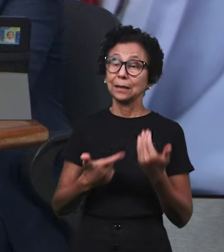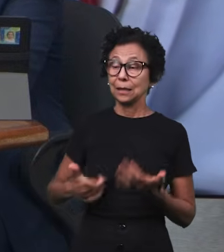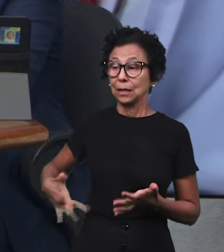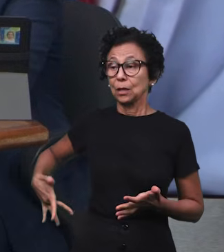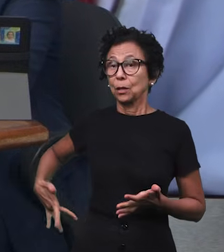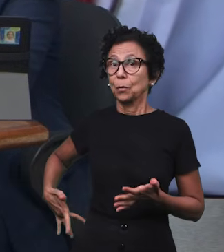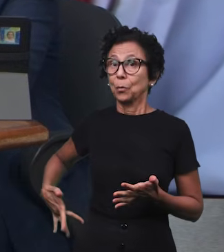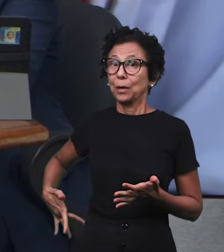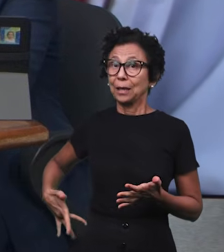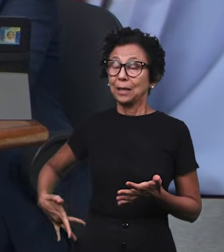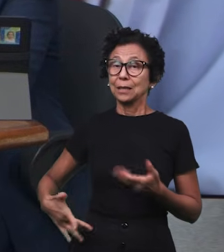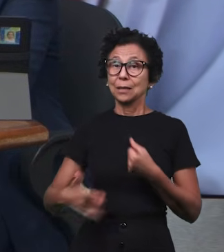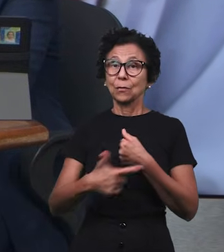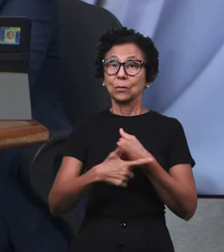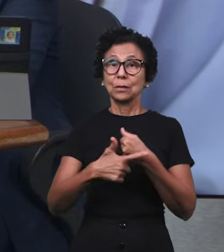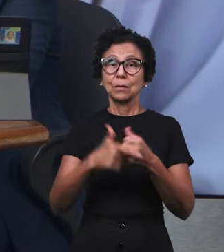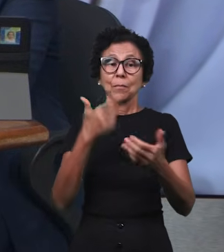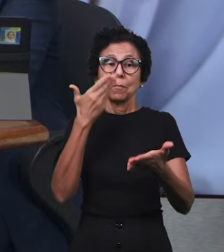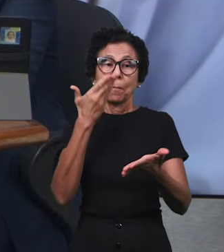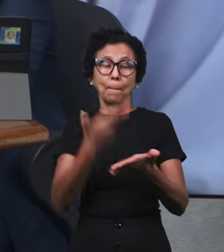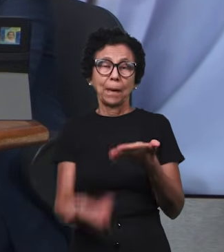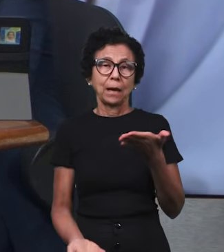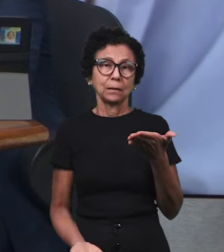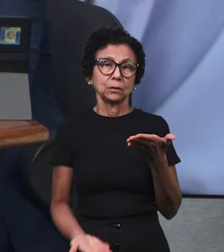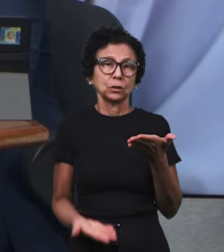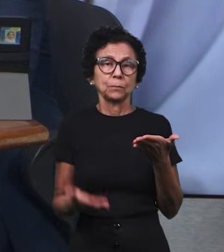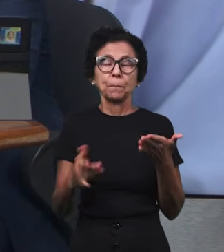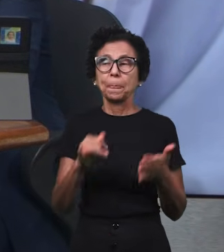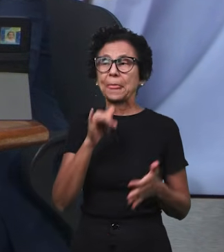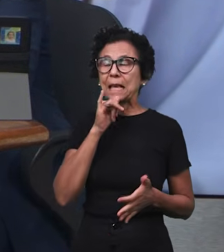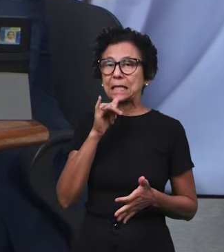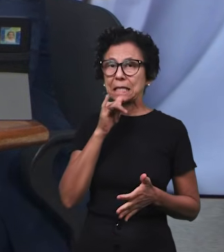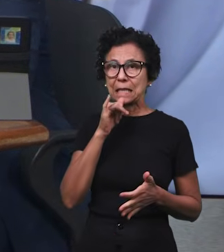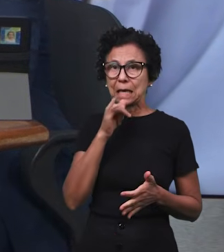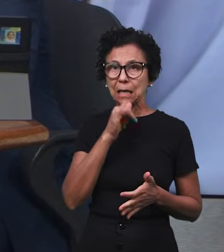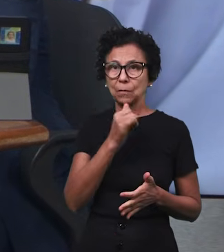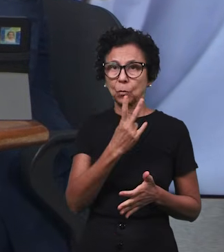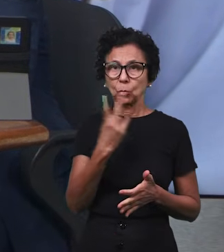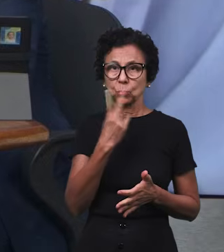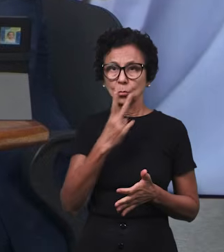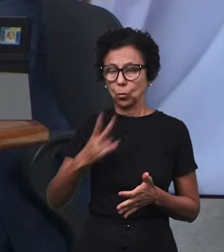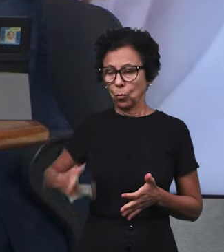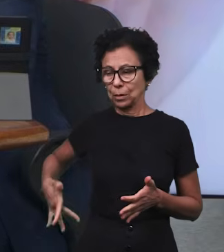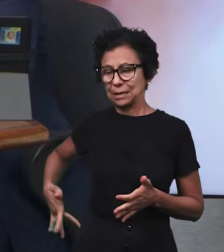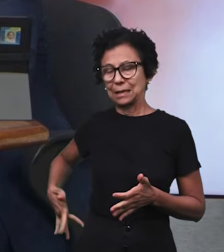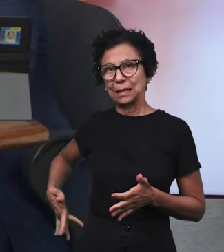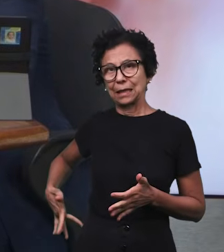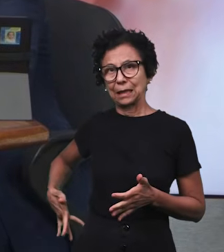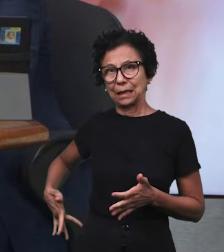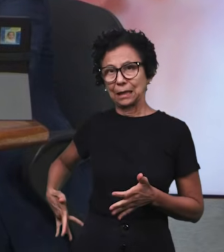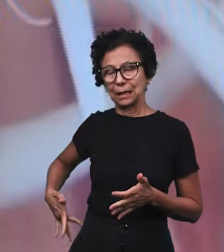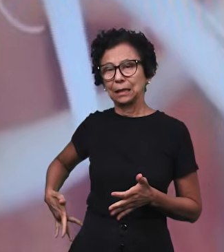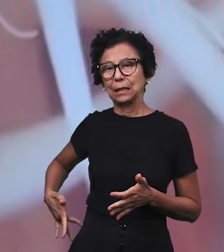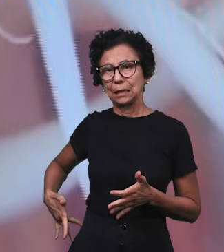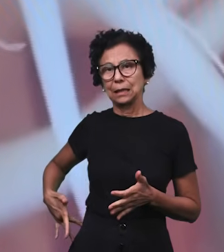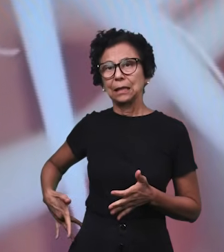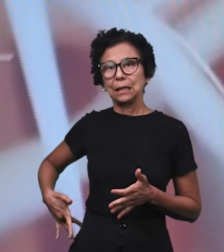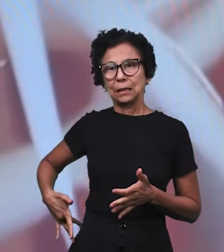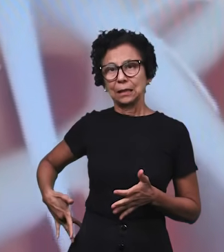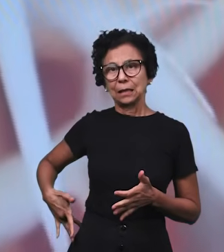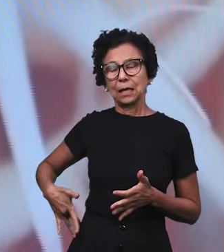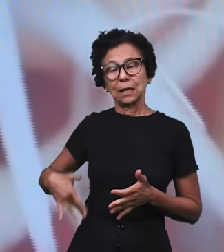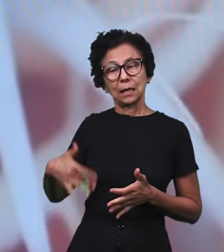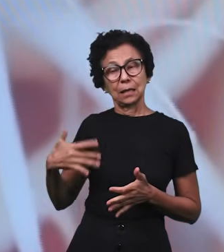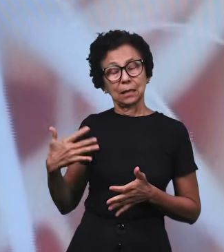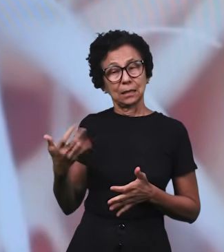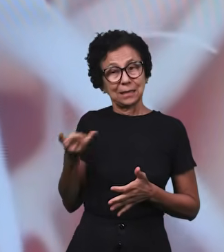função dos rins, Exatamente. né? Quando a gente, por exemplo, quando os rins, eles vão trabalhando, eles vão suplantando,